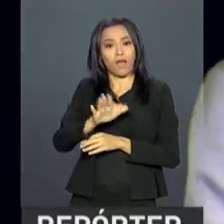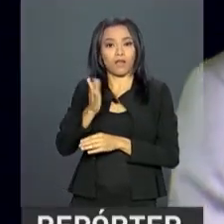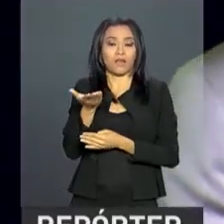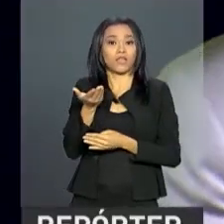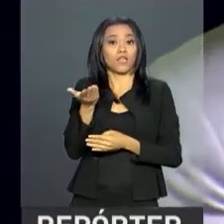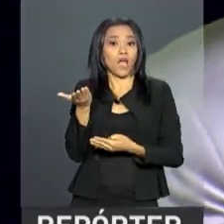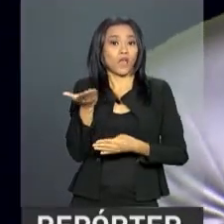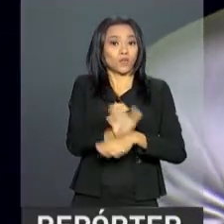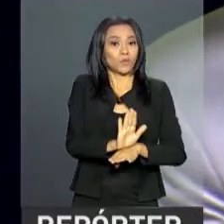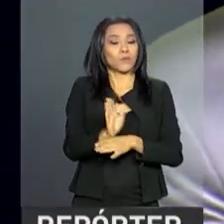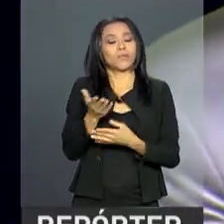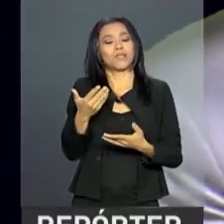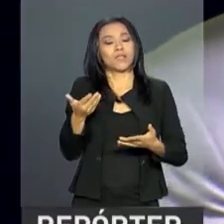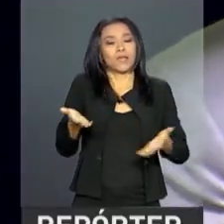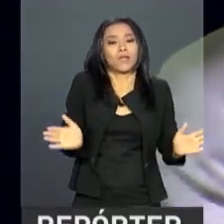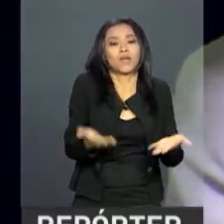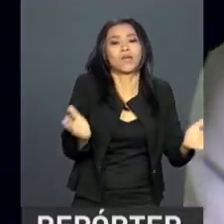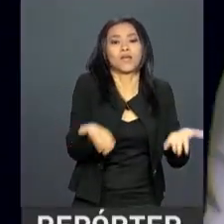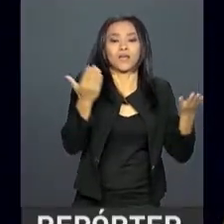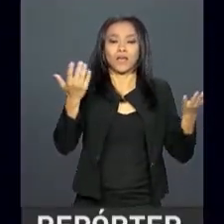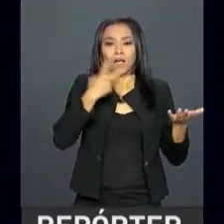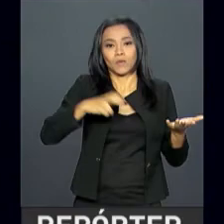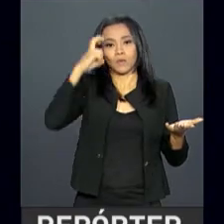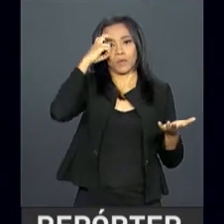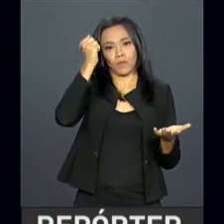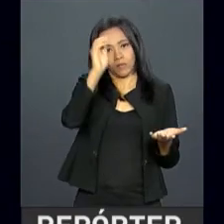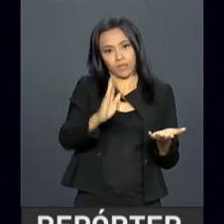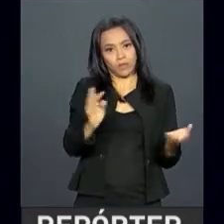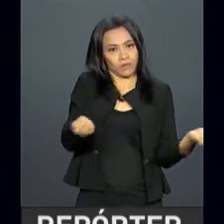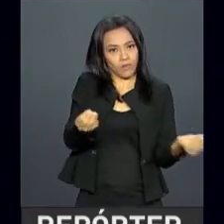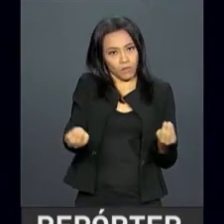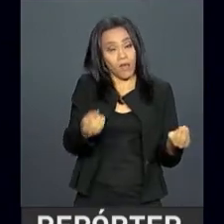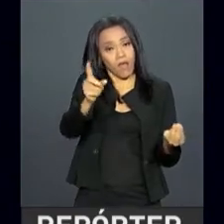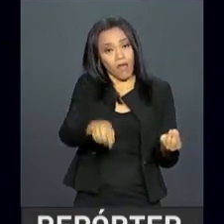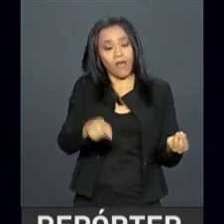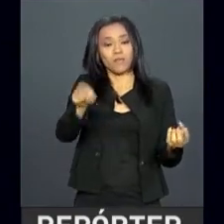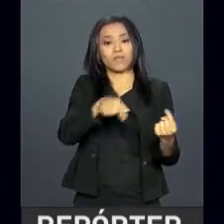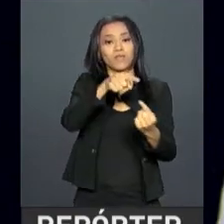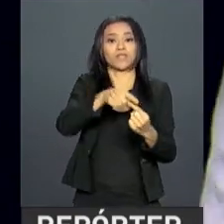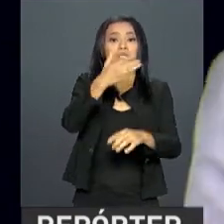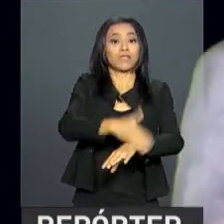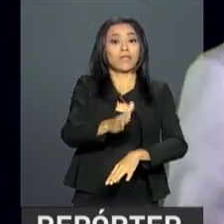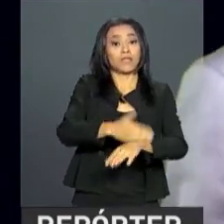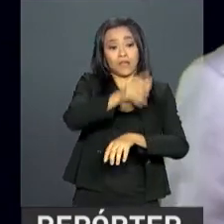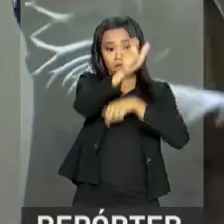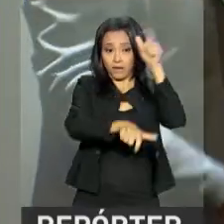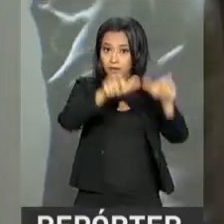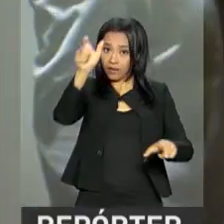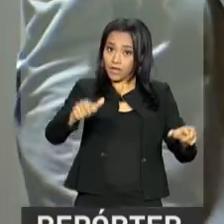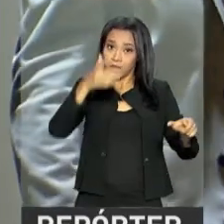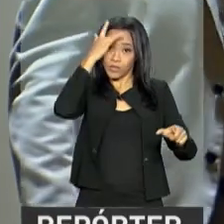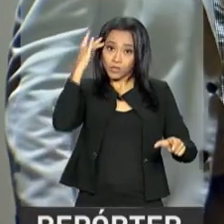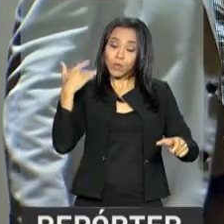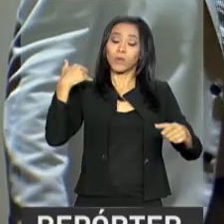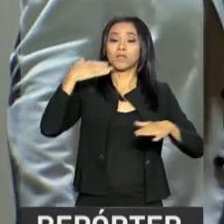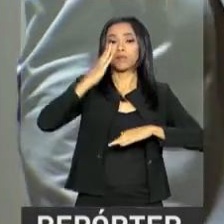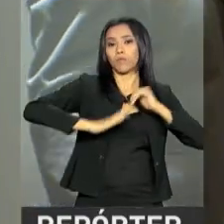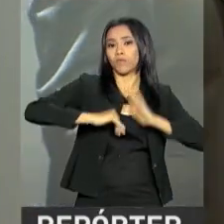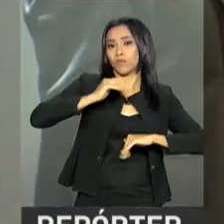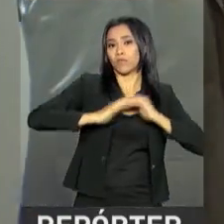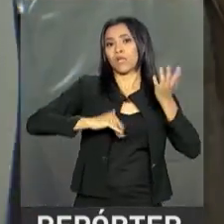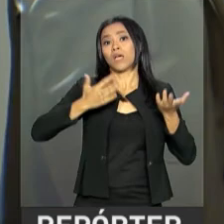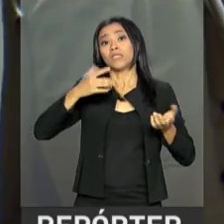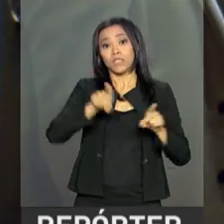que estimulam a cultura do país a idéia é capacitar produtores culturais de artistas e gestores